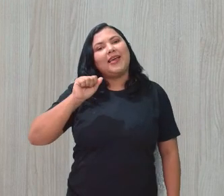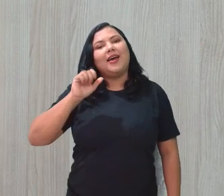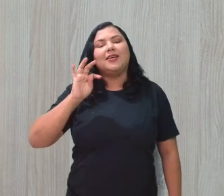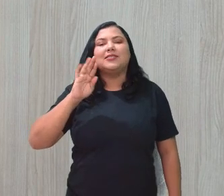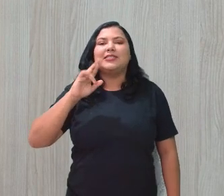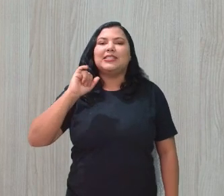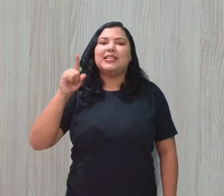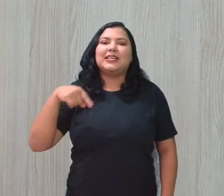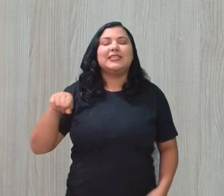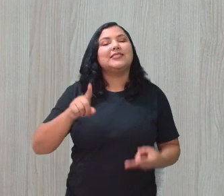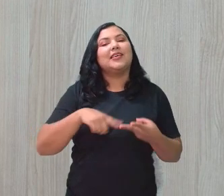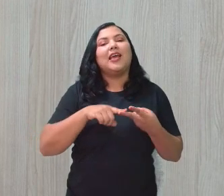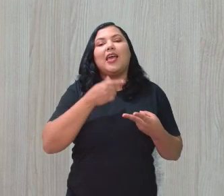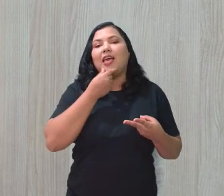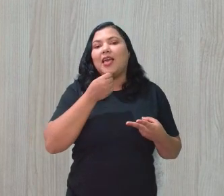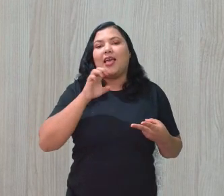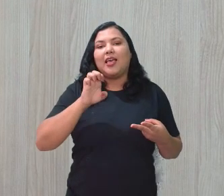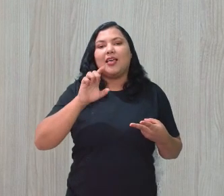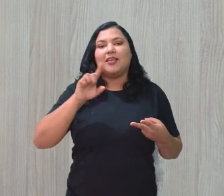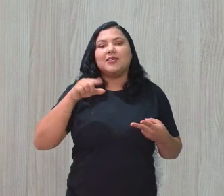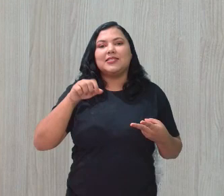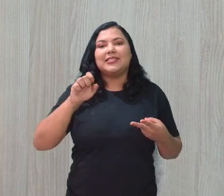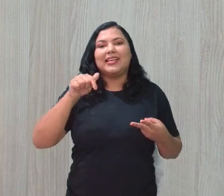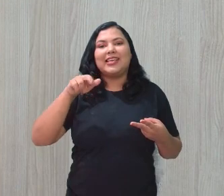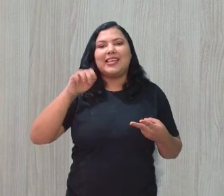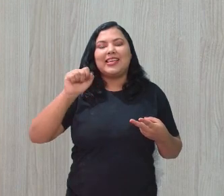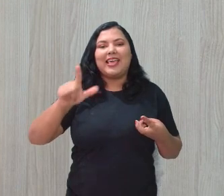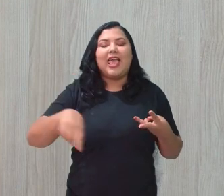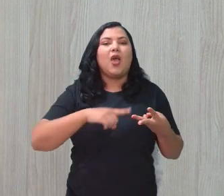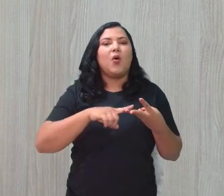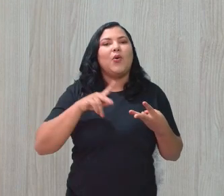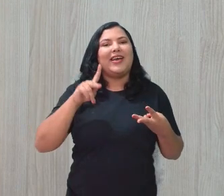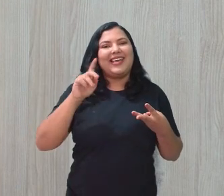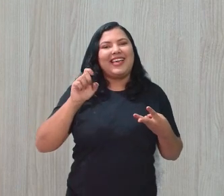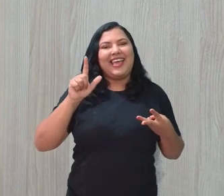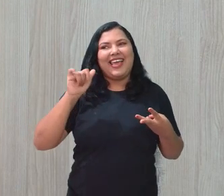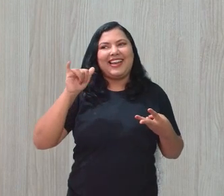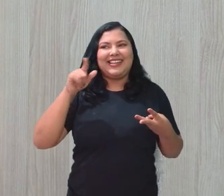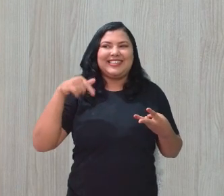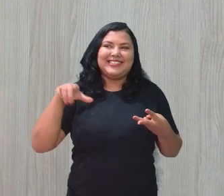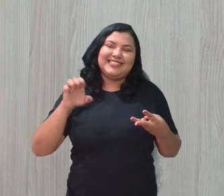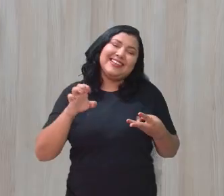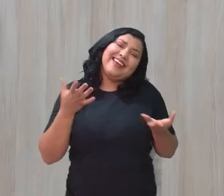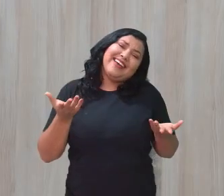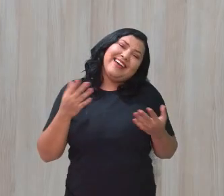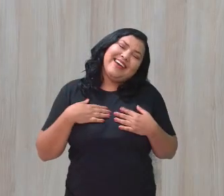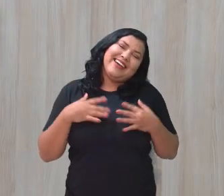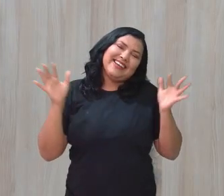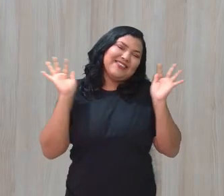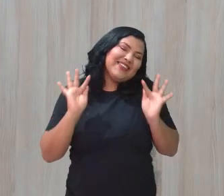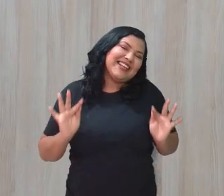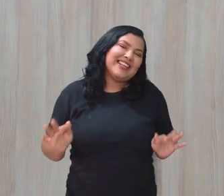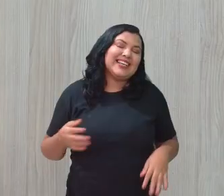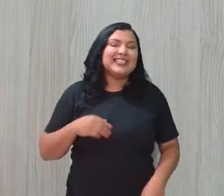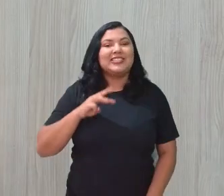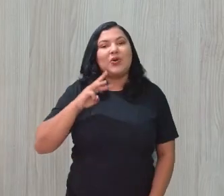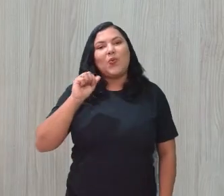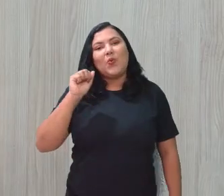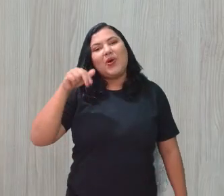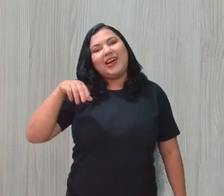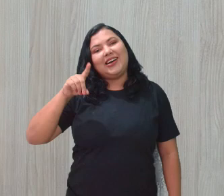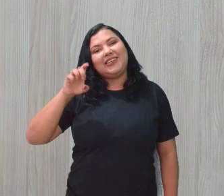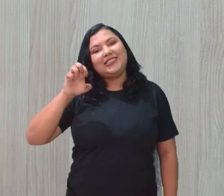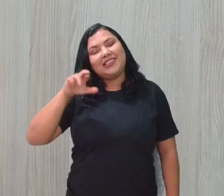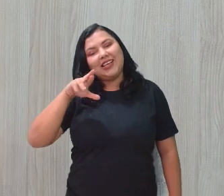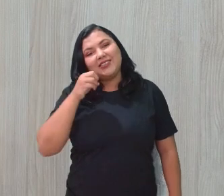Bia, Ezequiel, Kellys, eu acho. Ai, gente, que feliz. O Anderson dando bom dia.